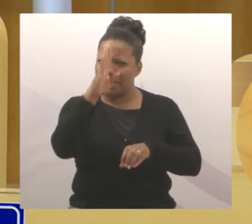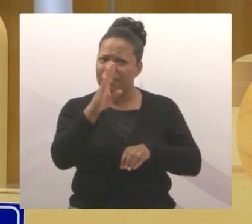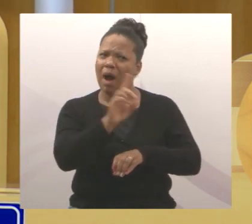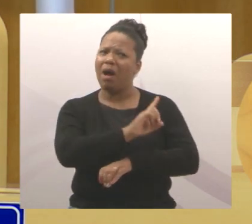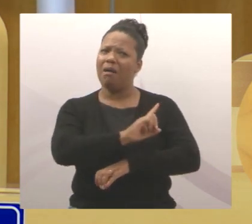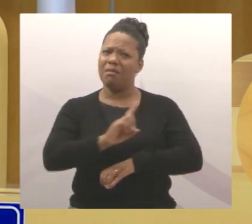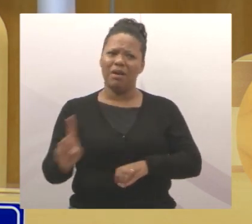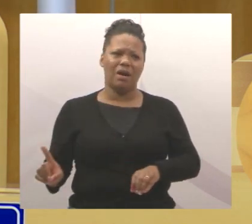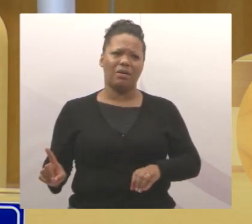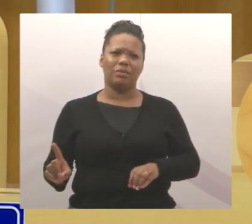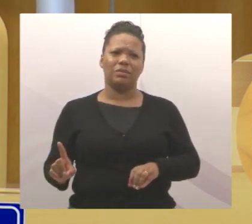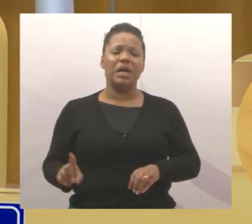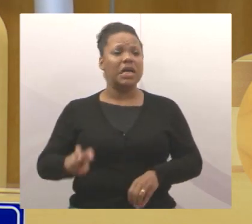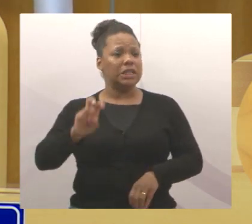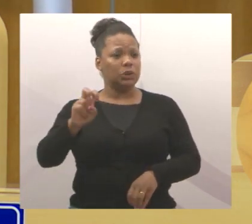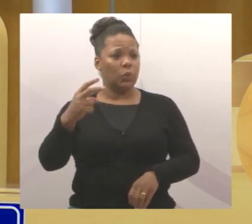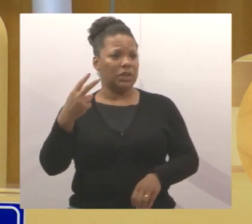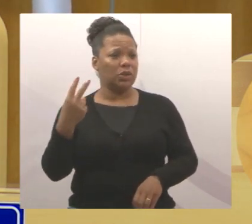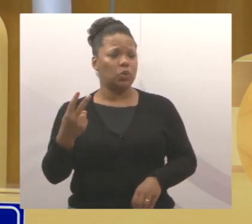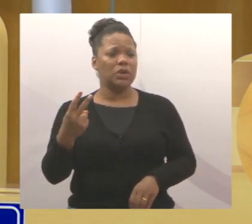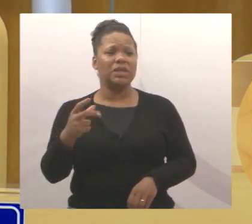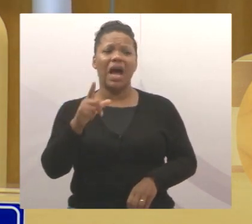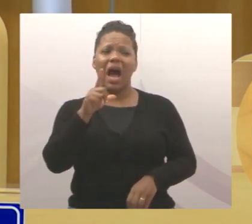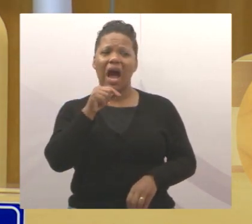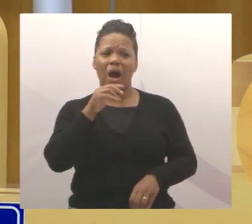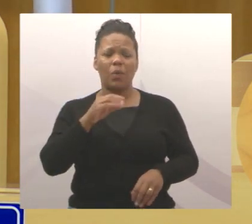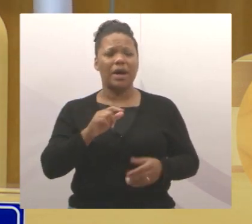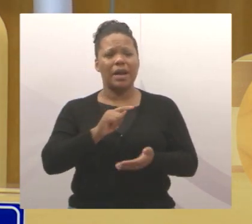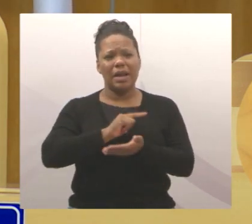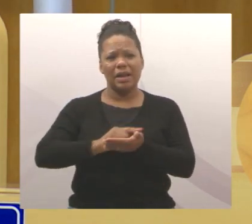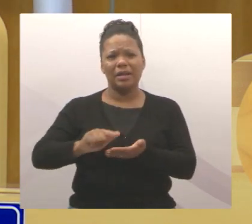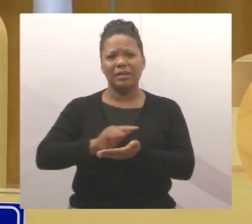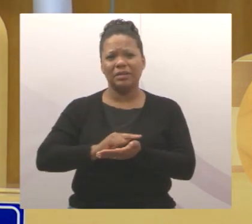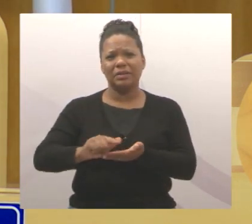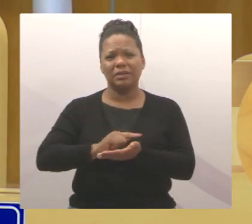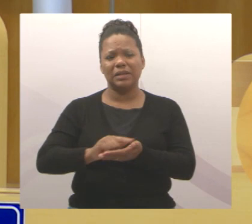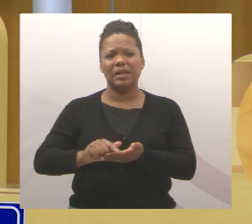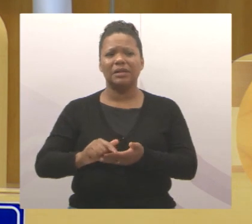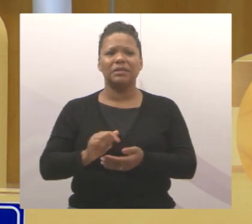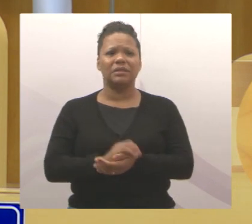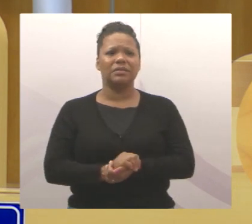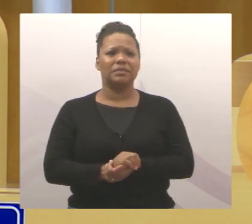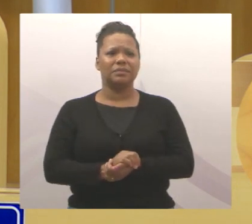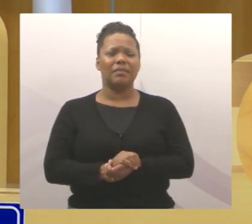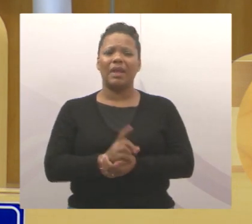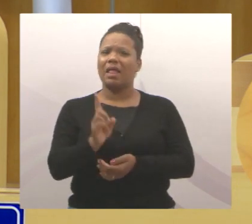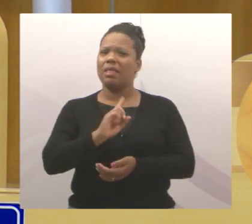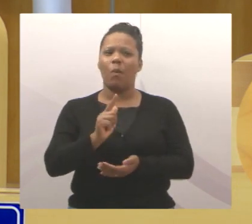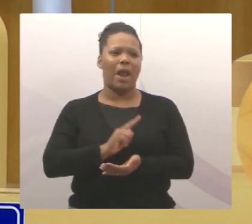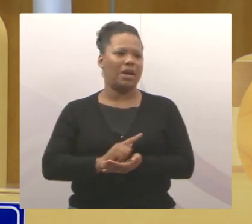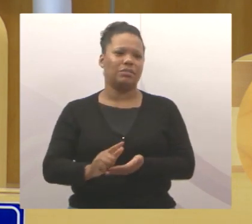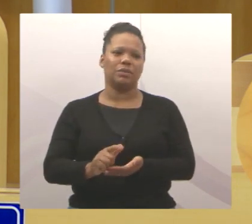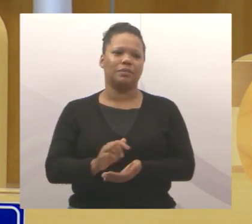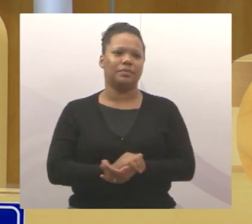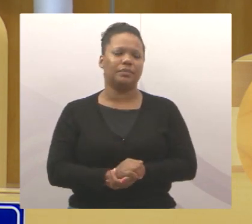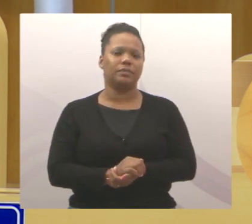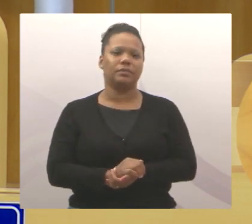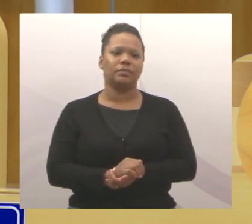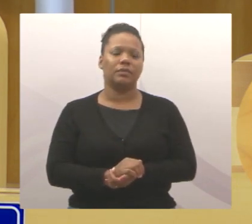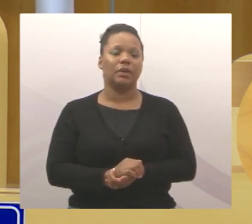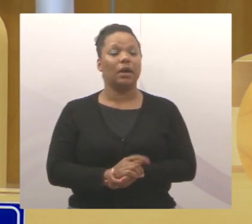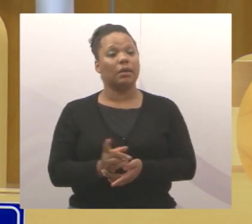de 52% do esgoto tratado neste país, do esgoto doméstico desse país, não é tratado. Mas